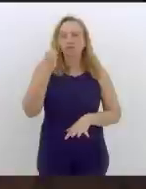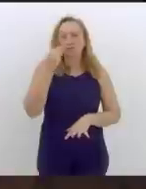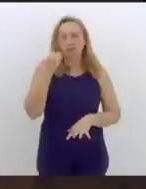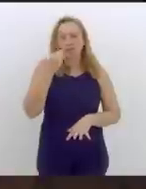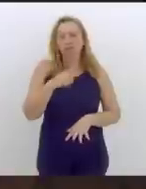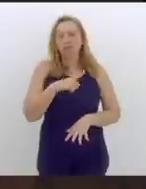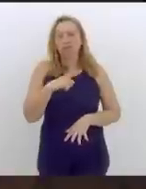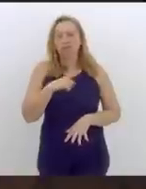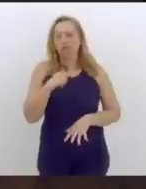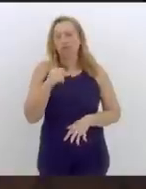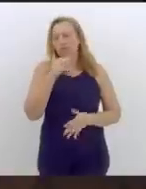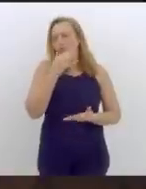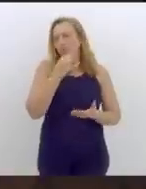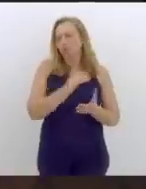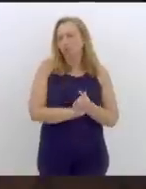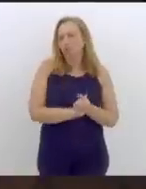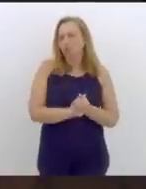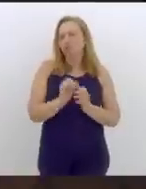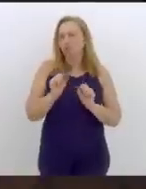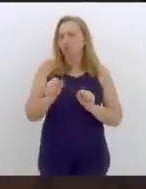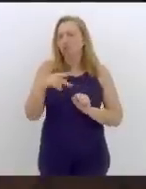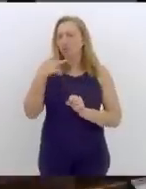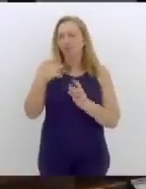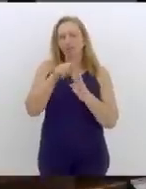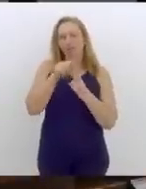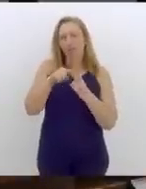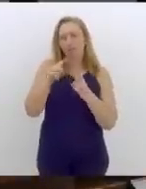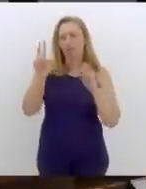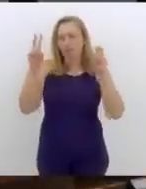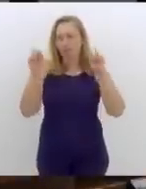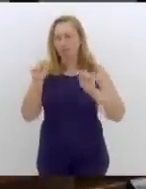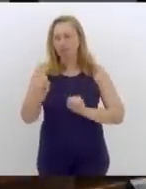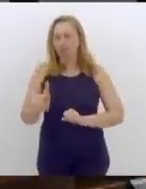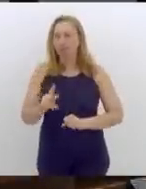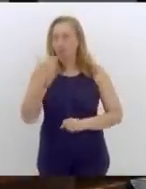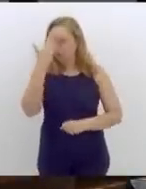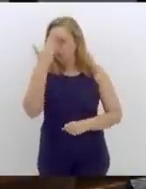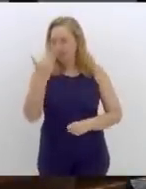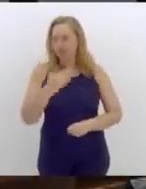marido pudesse falar dos dois temas você tá aberto para falar dos dois temas tá